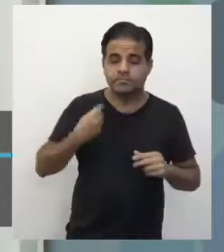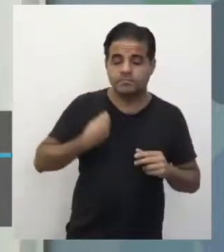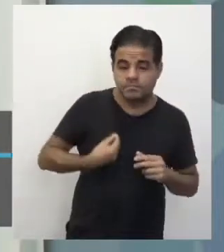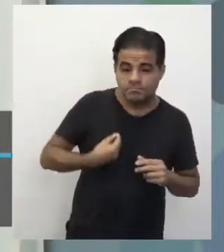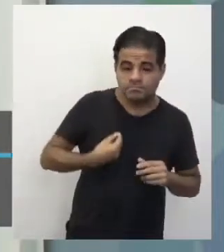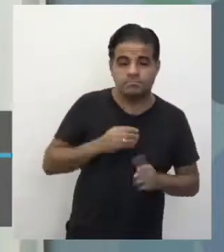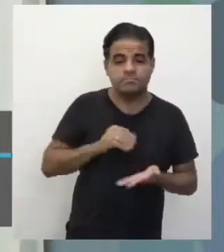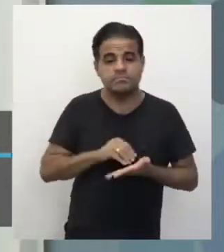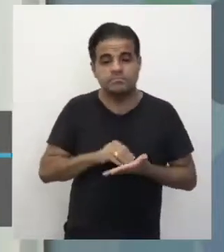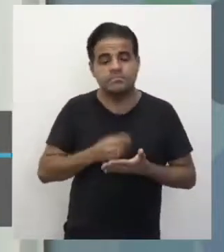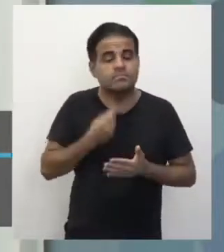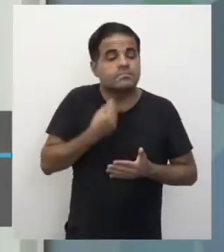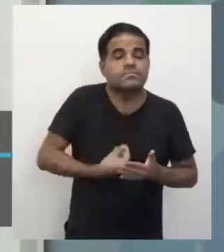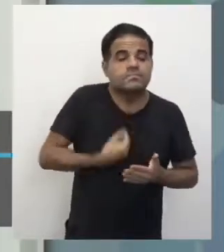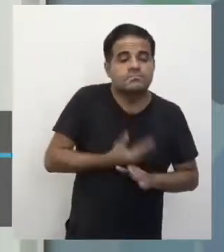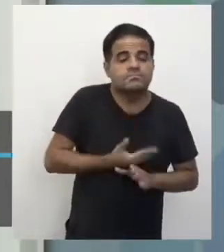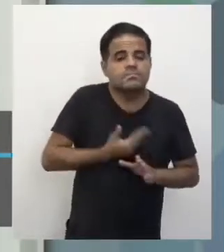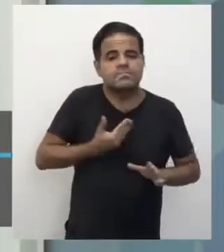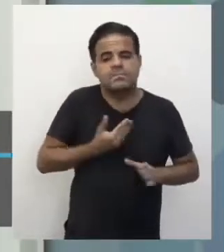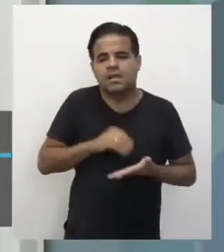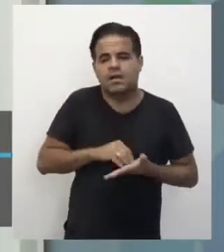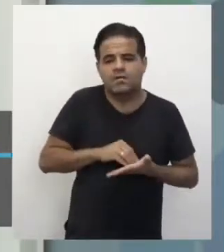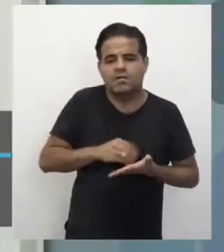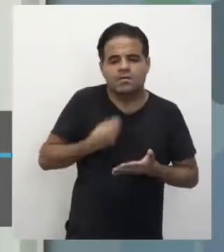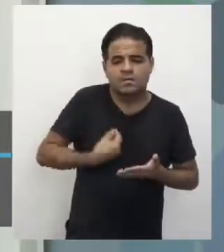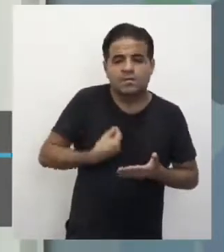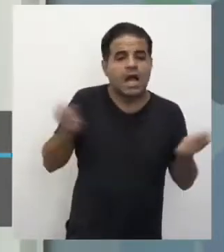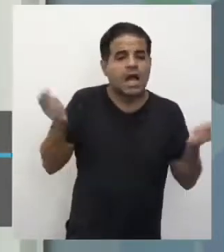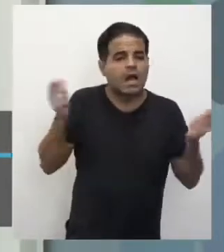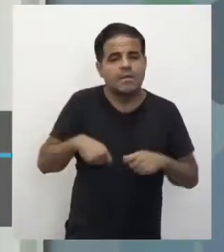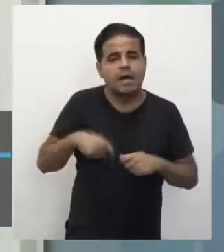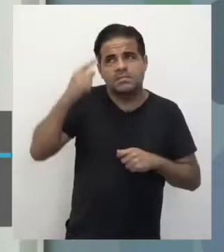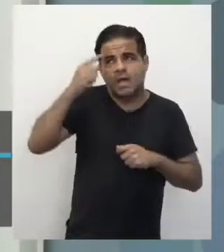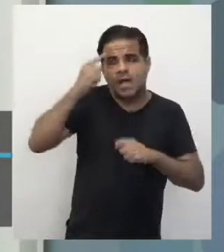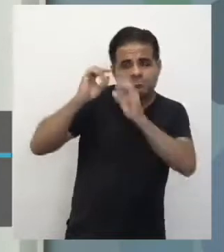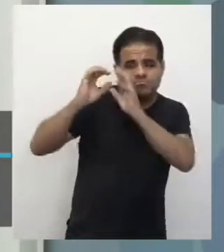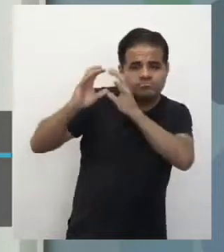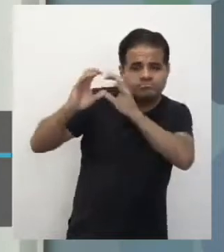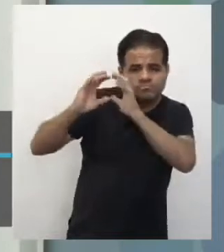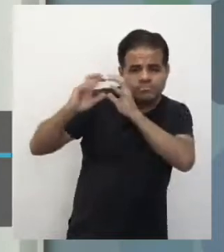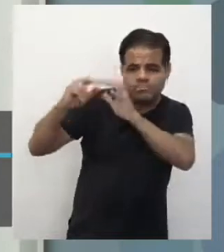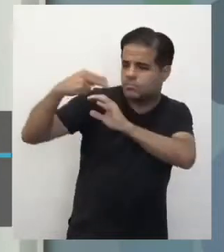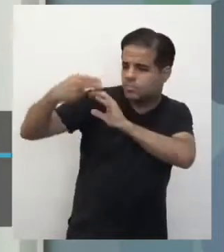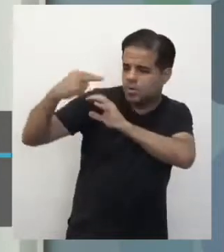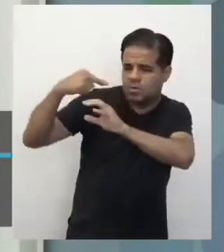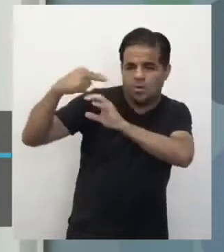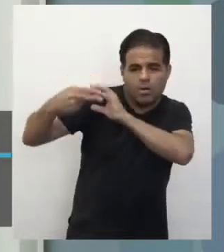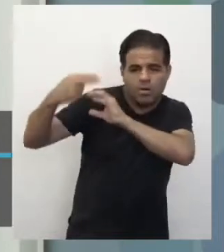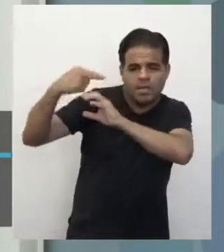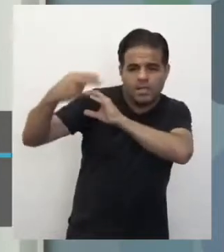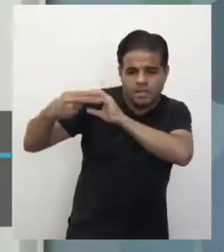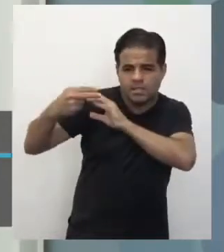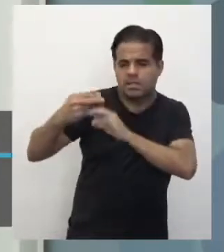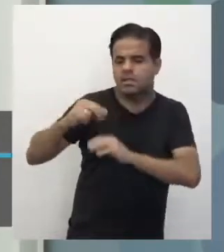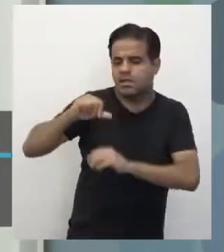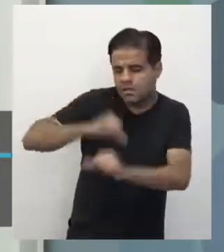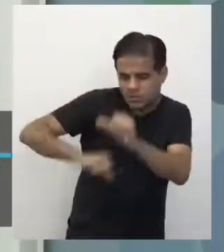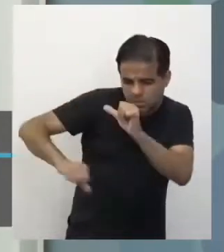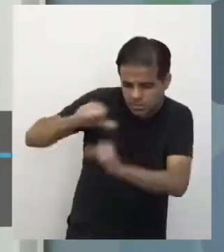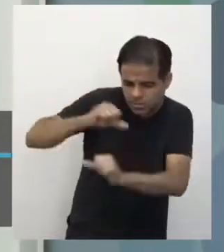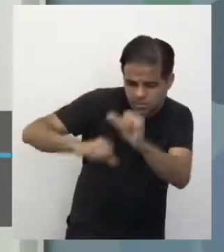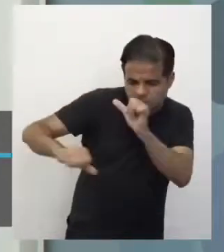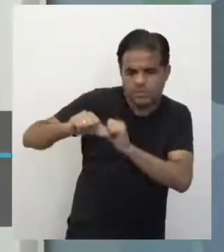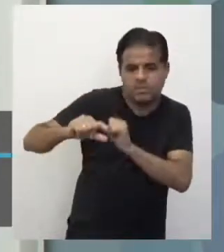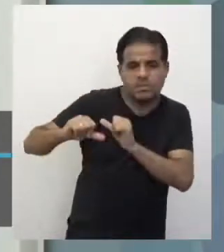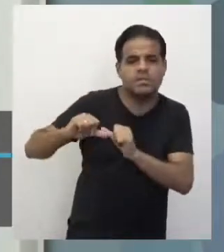presença da vida, da capacidade cognitiva e das relações, transforma